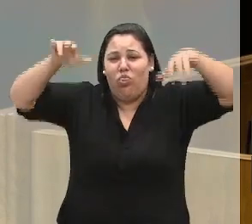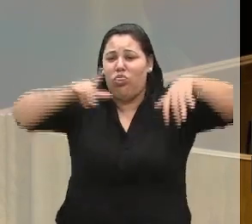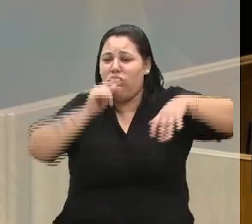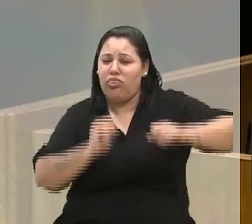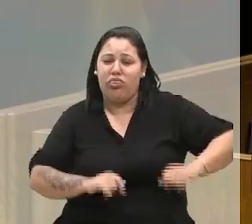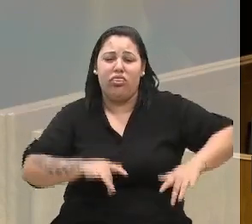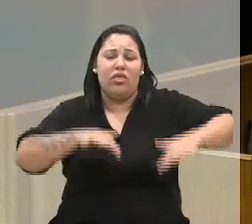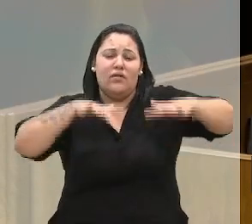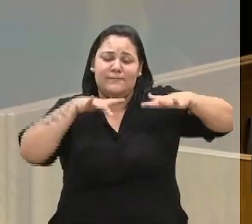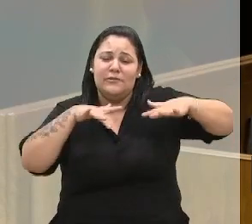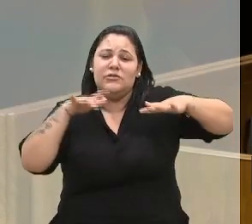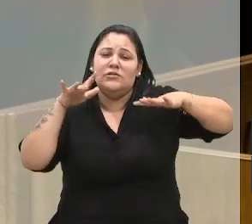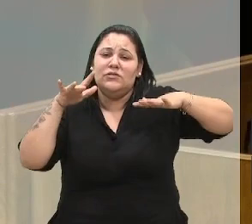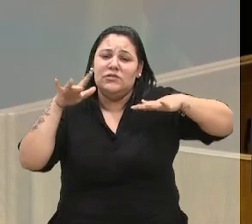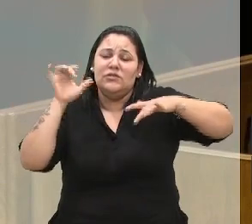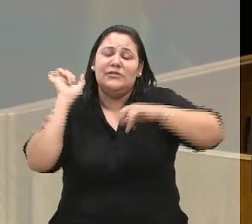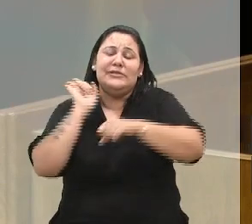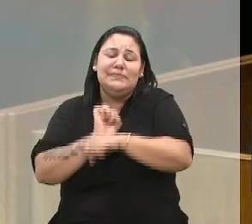que venham